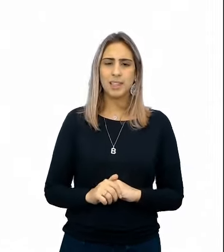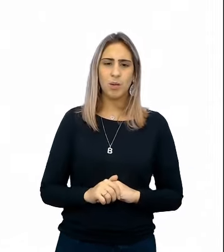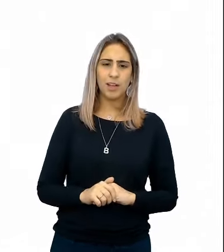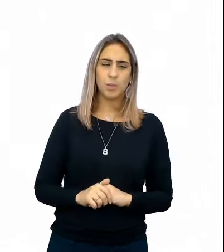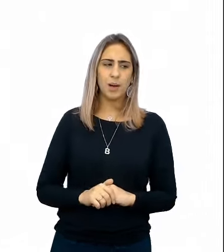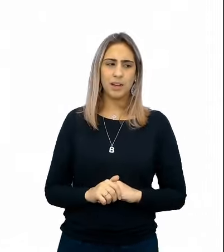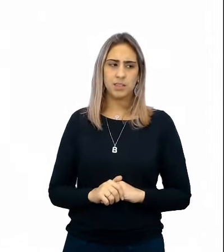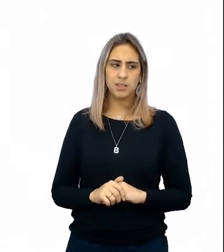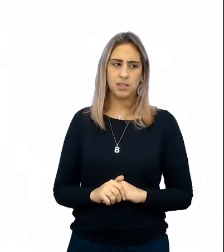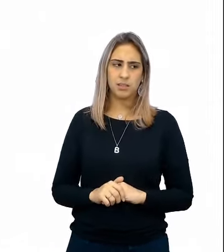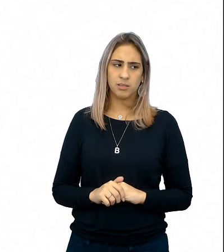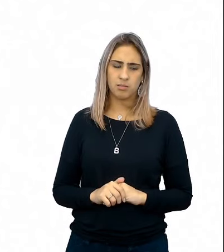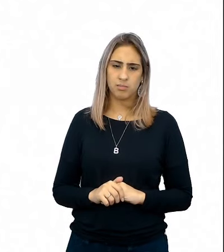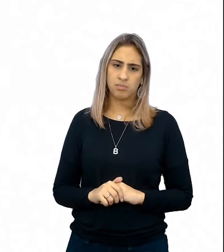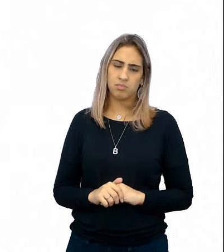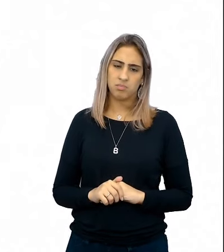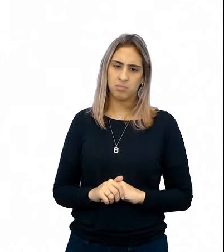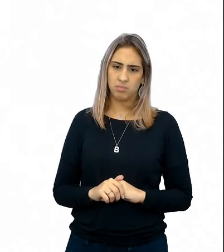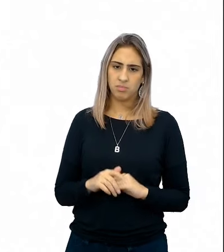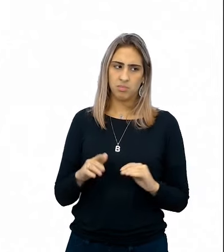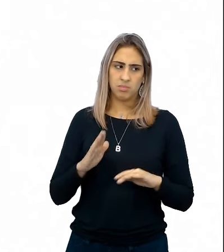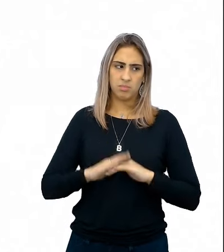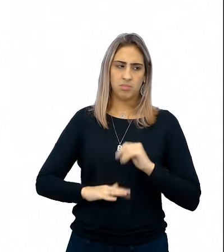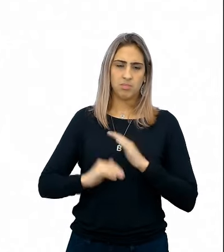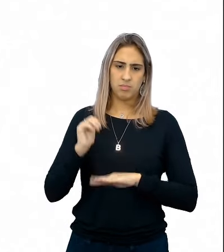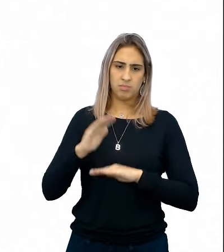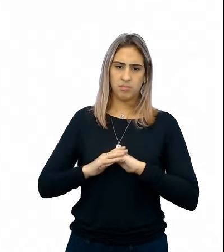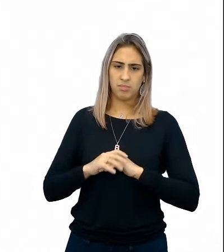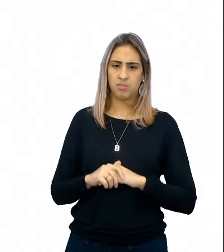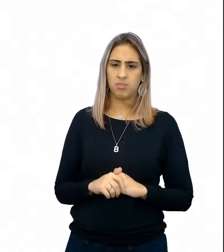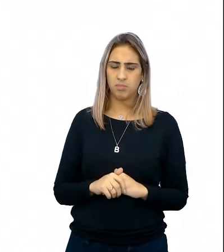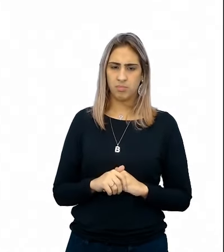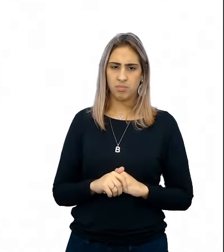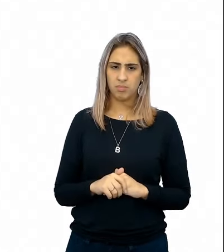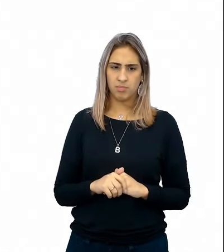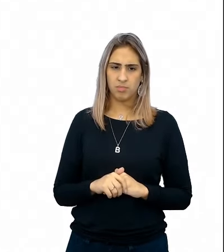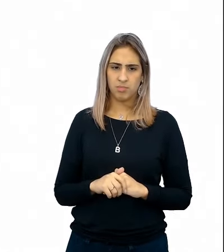com a habilidade selecionada, a habilidade 21.